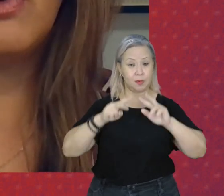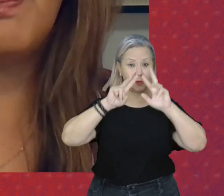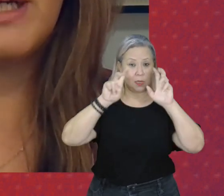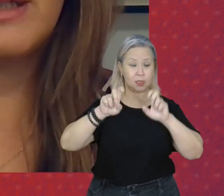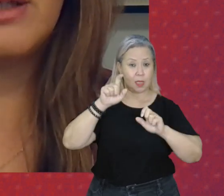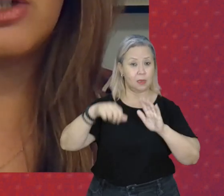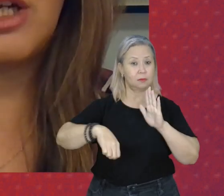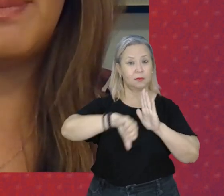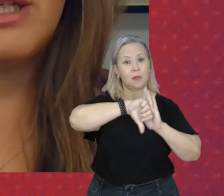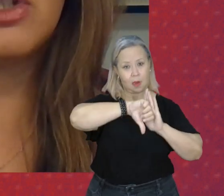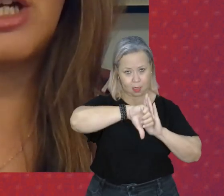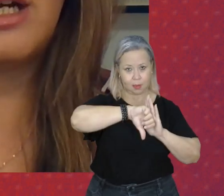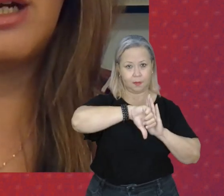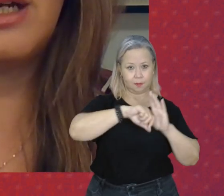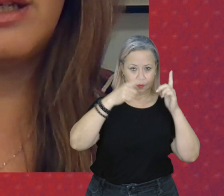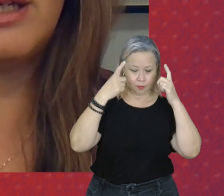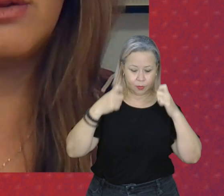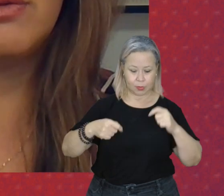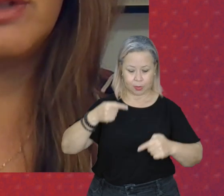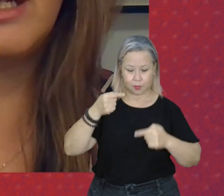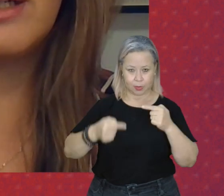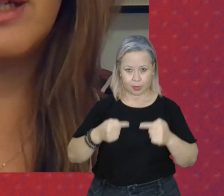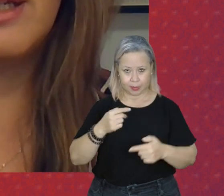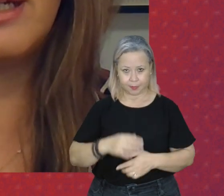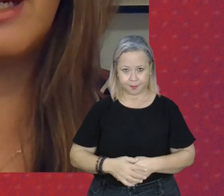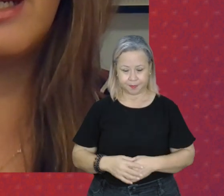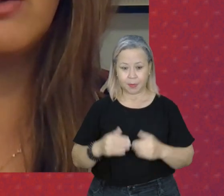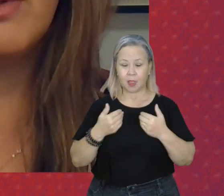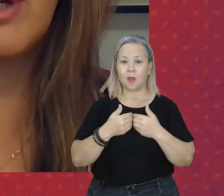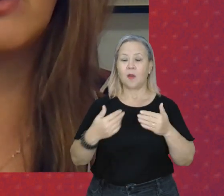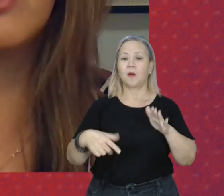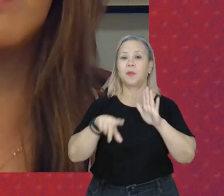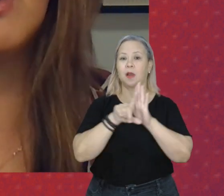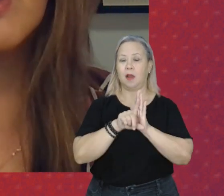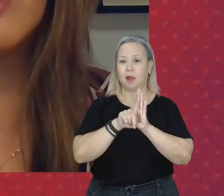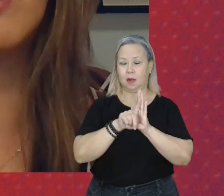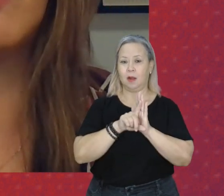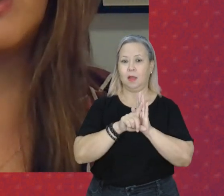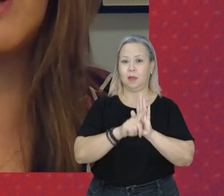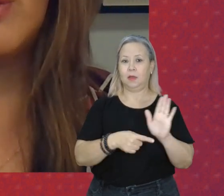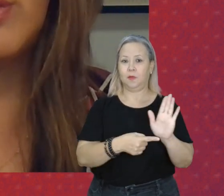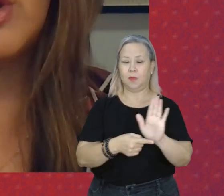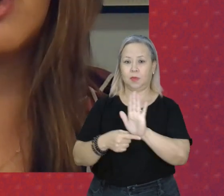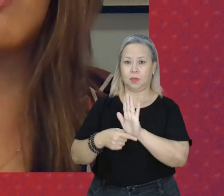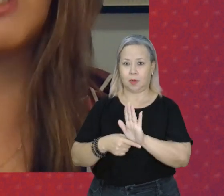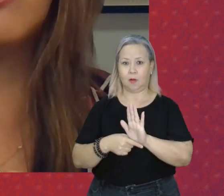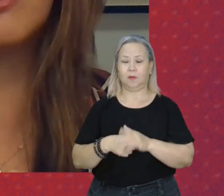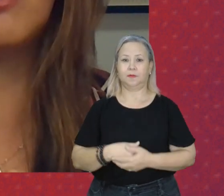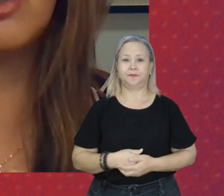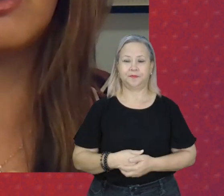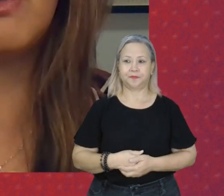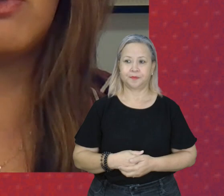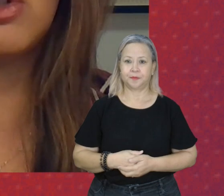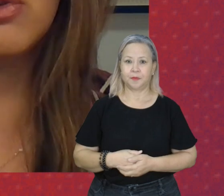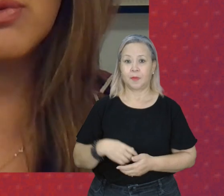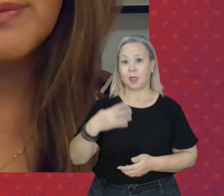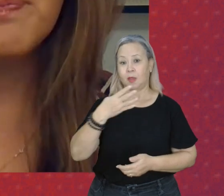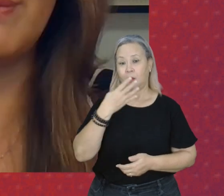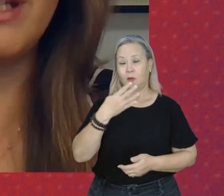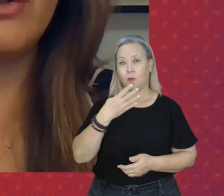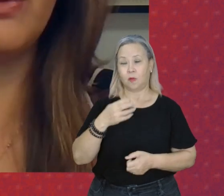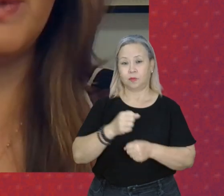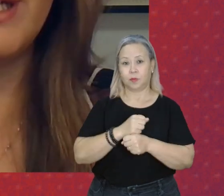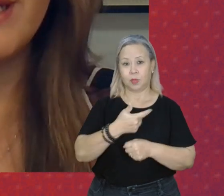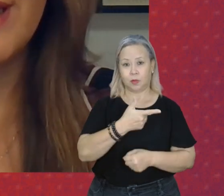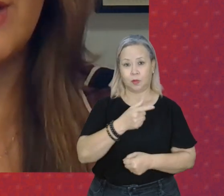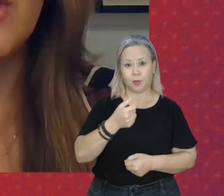crime. Então, eu vou pegar aqui, abrir já a lei, encontrei aqui a lei número 14.192, de 4 de agosto de 2021,